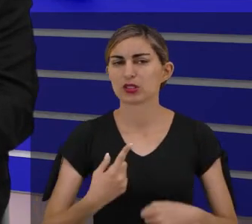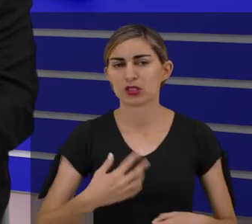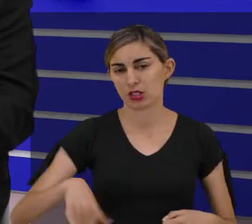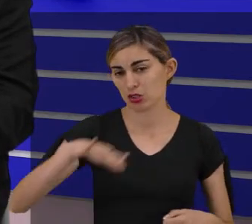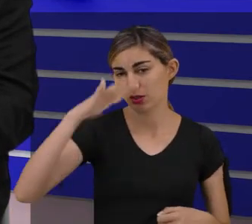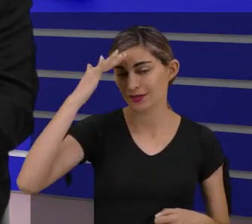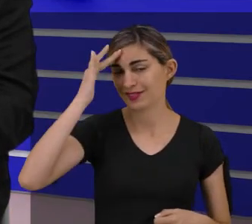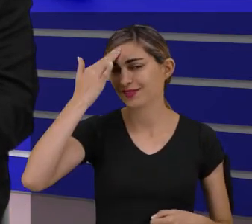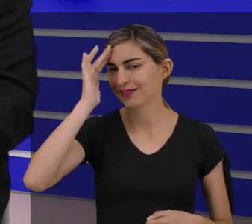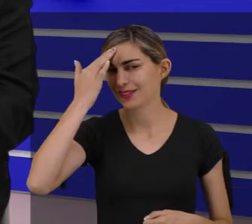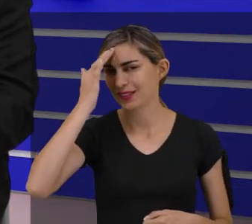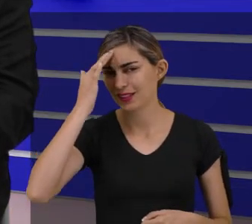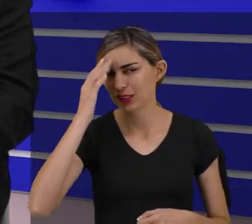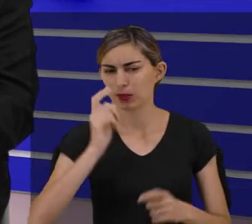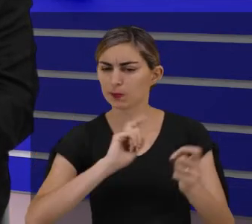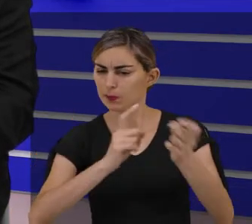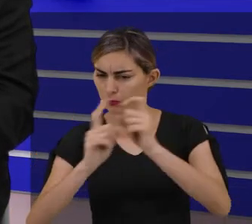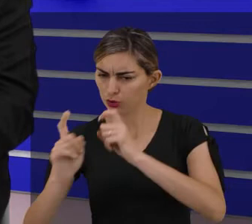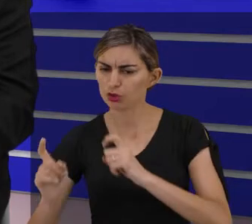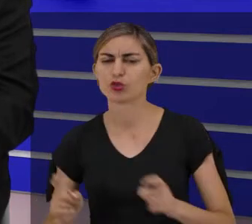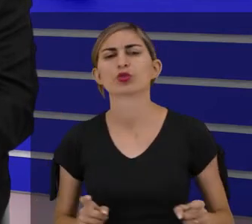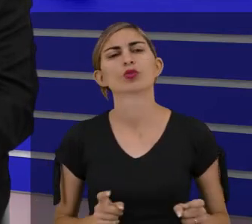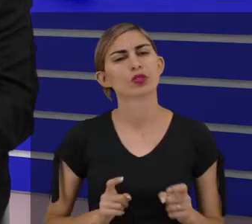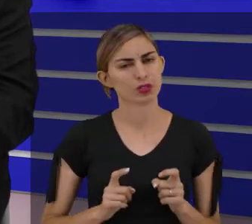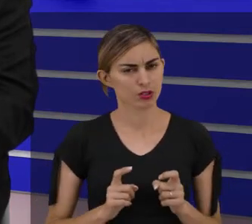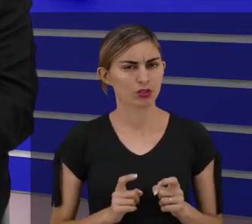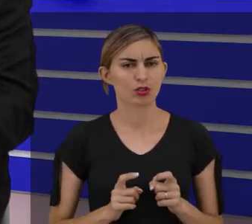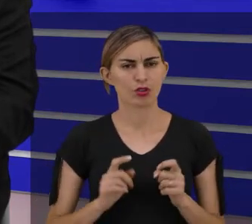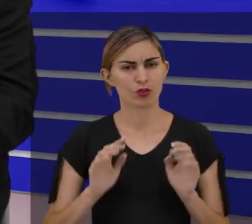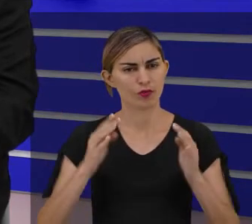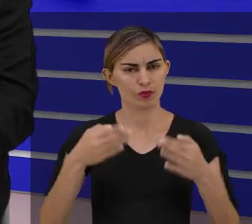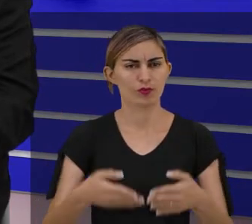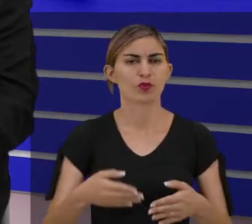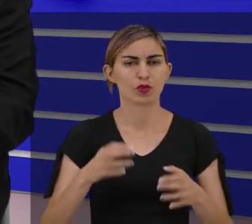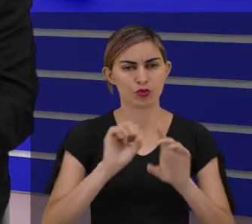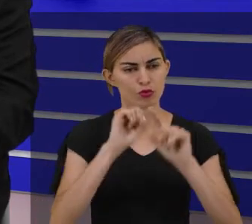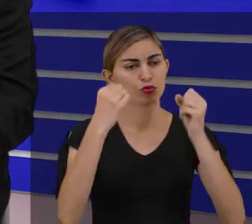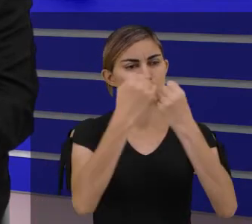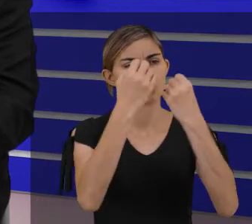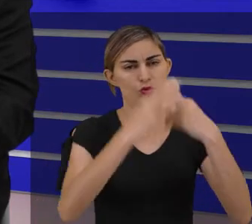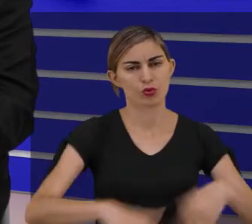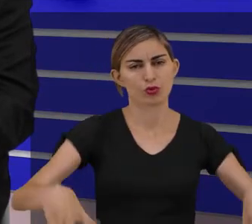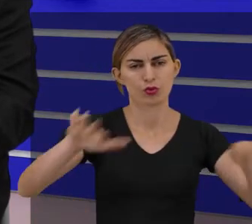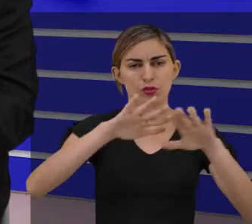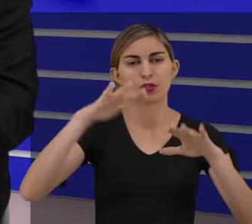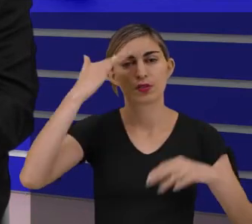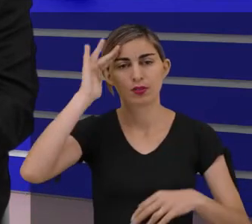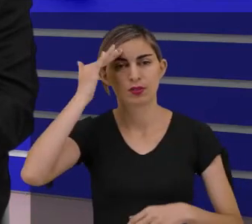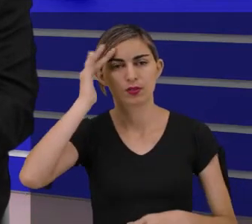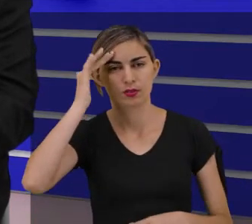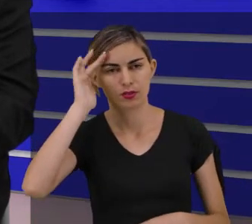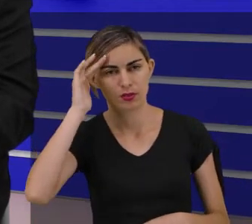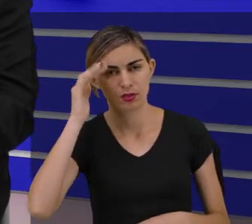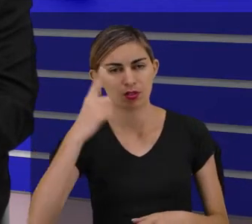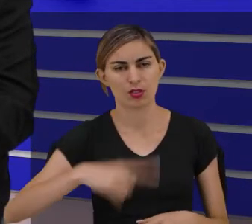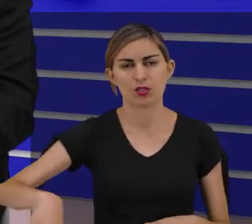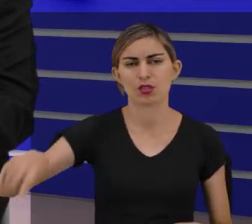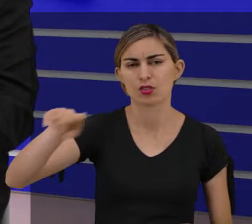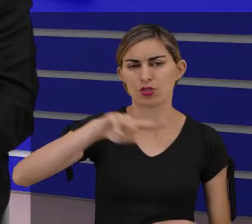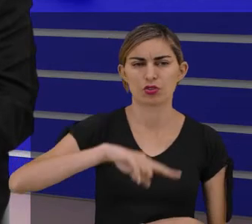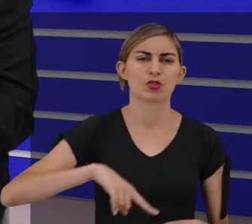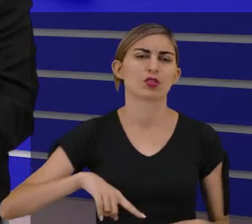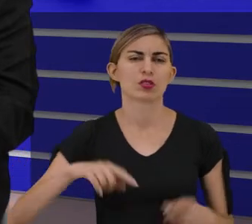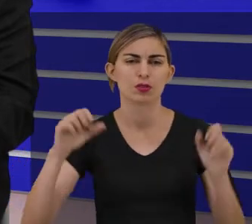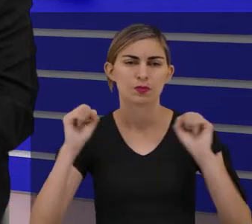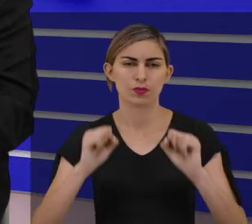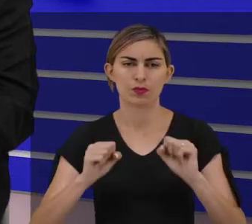gente compreender e discutir mais sobre isso de forma que a sociedade possa compreender que a